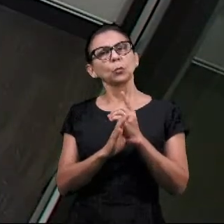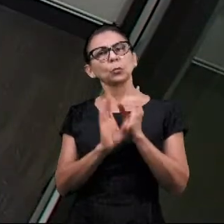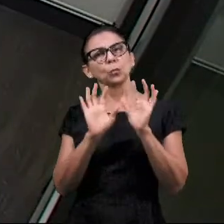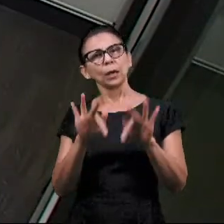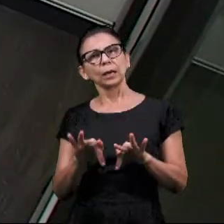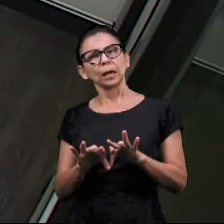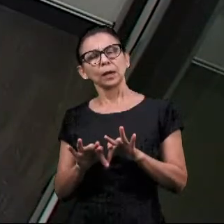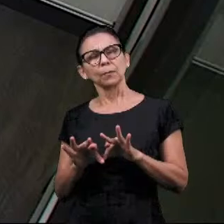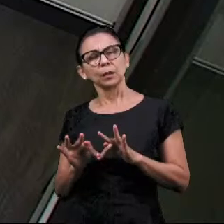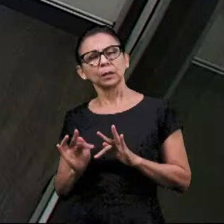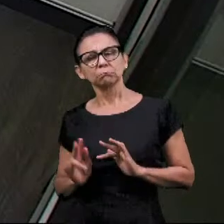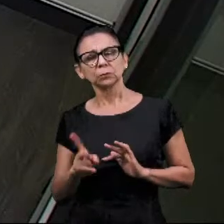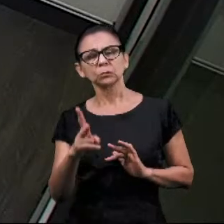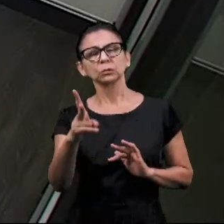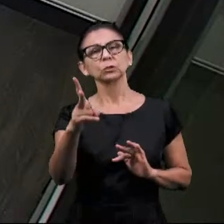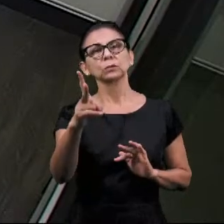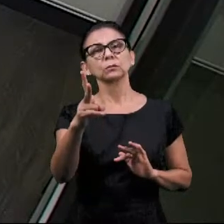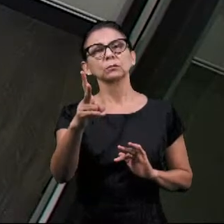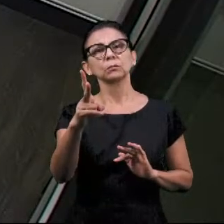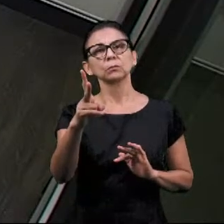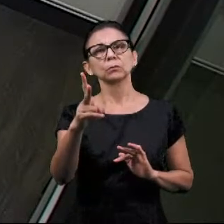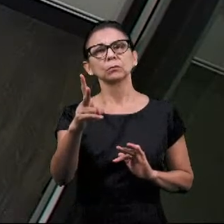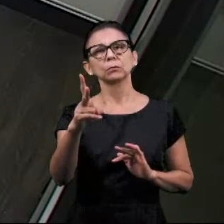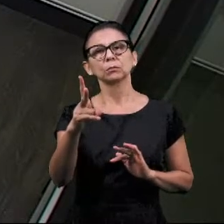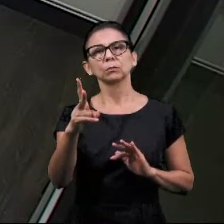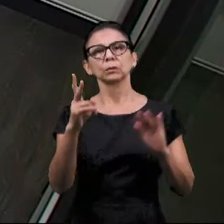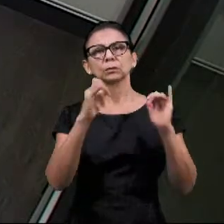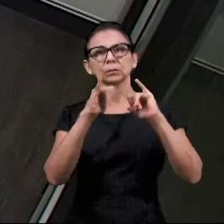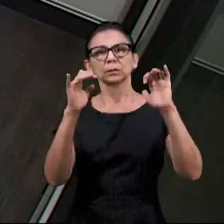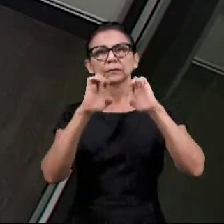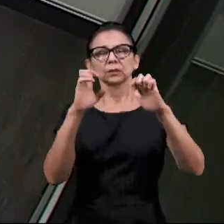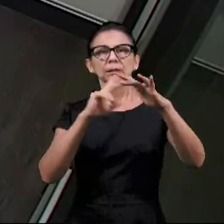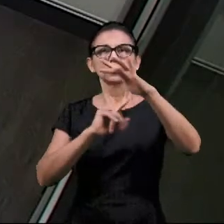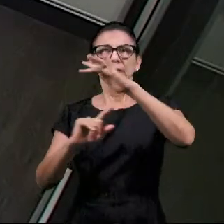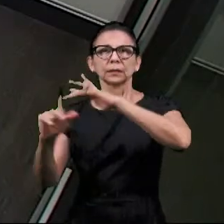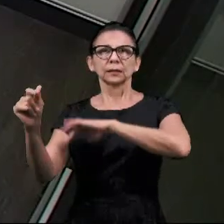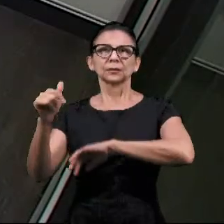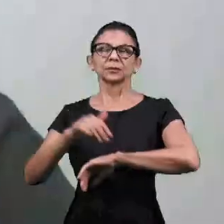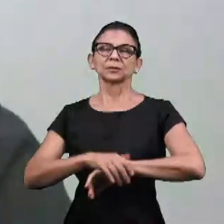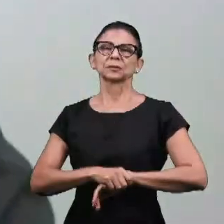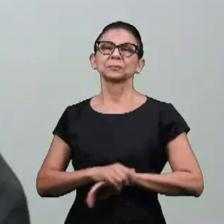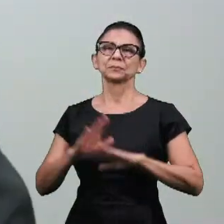sequência. O horário mesmo de transmissão é 21 horas. 21 horas, né? Amém. Louvado